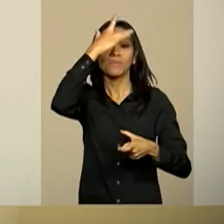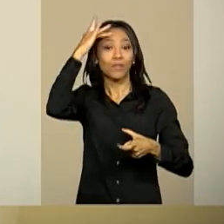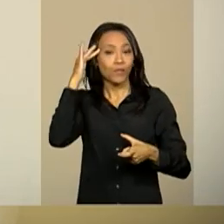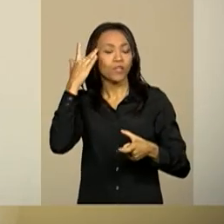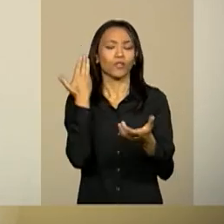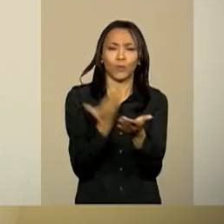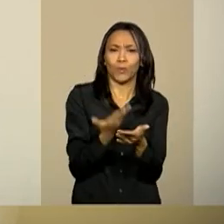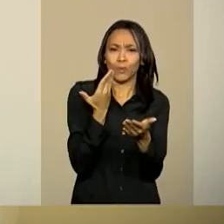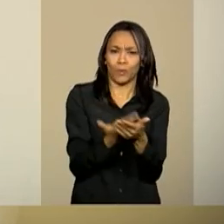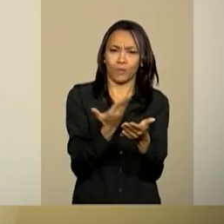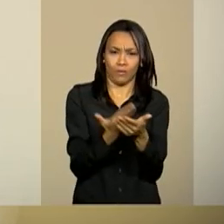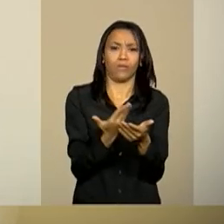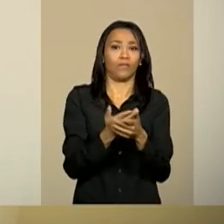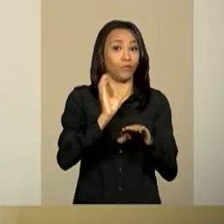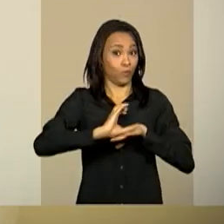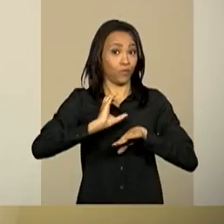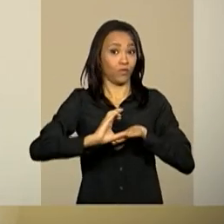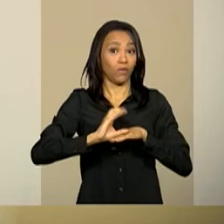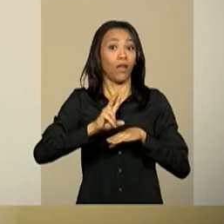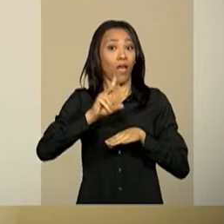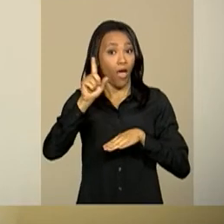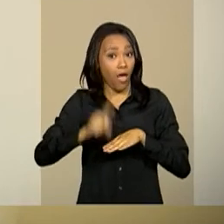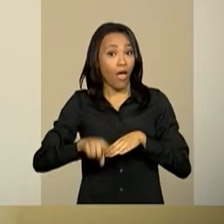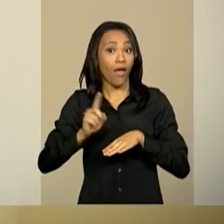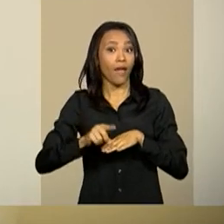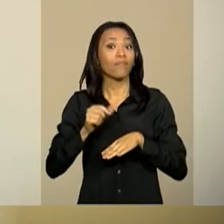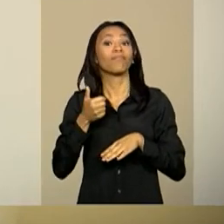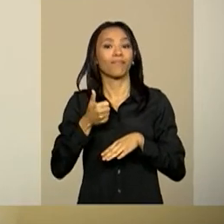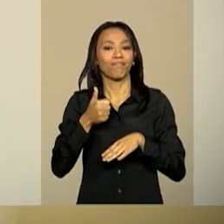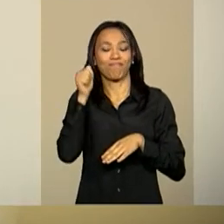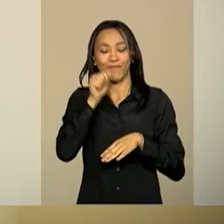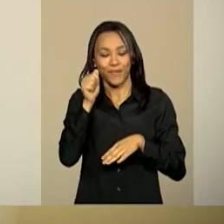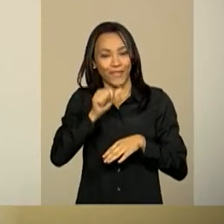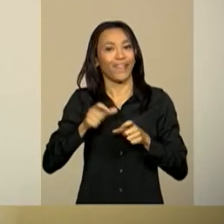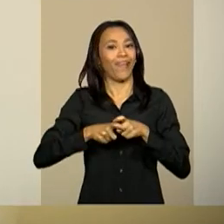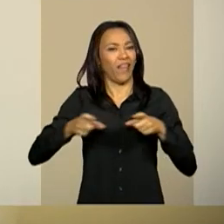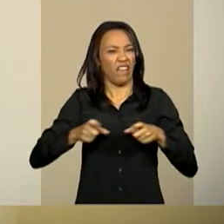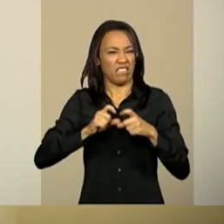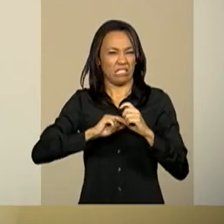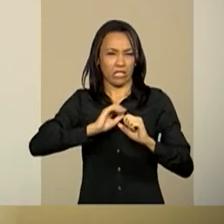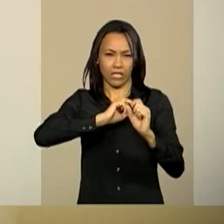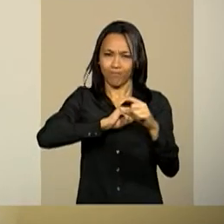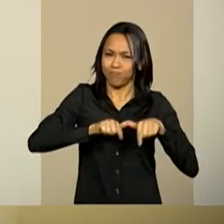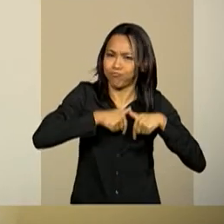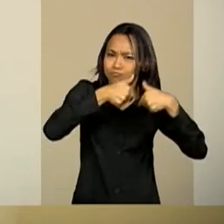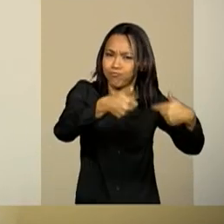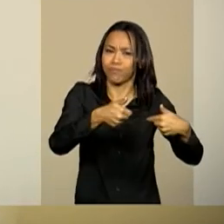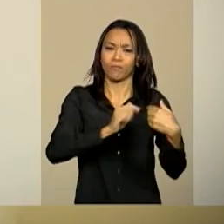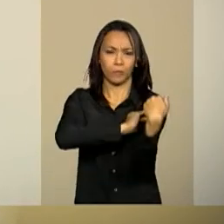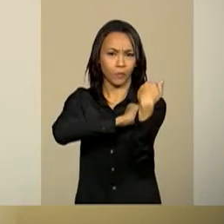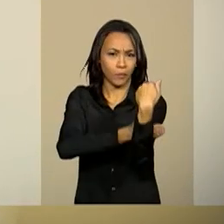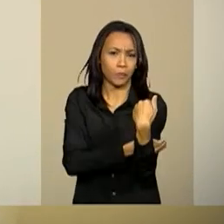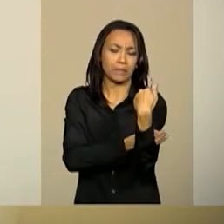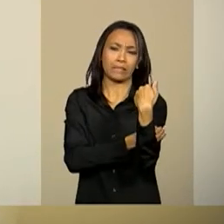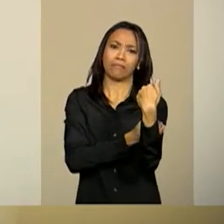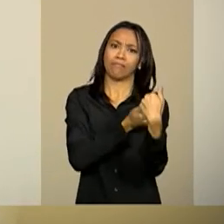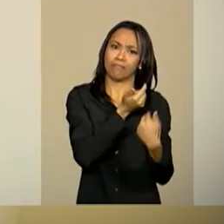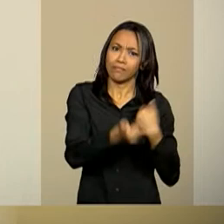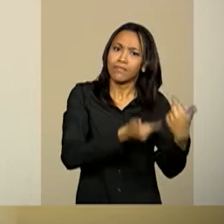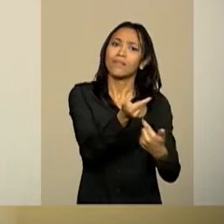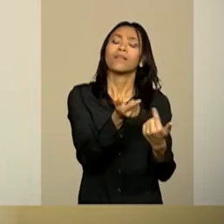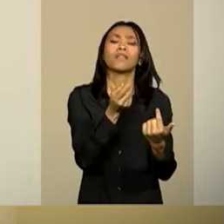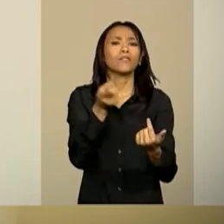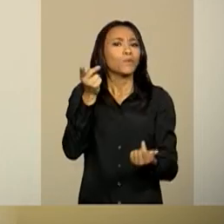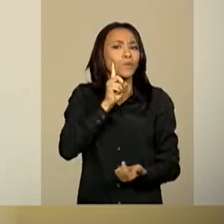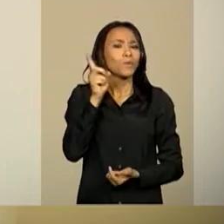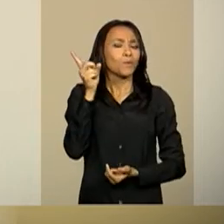está fazendo os cursos do Pronatec vai formada por mulheres essas batalhadoras essas guerreiras trabalhadoras